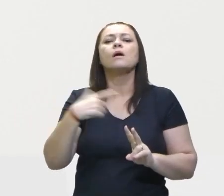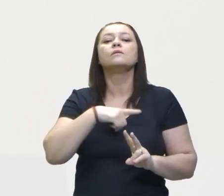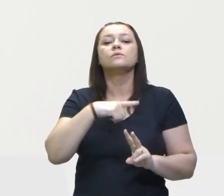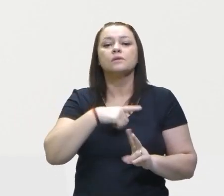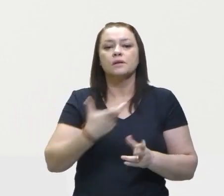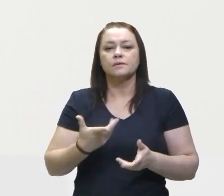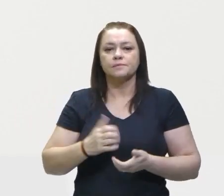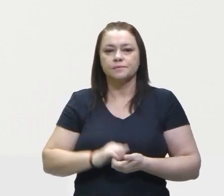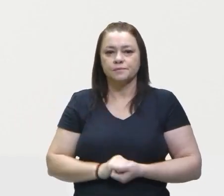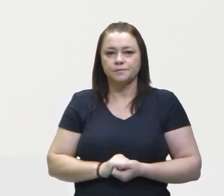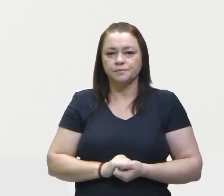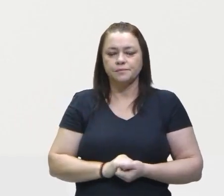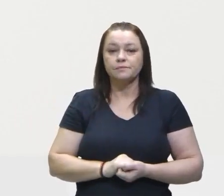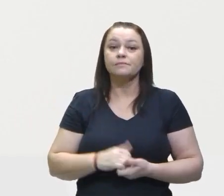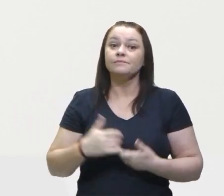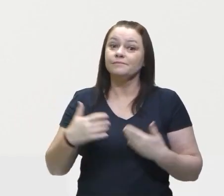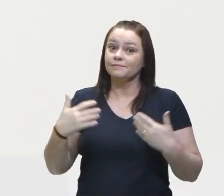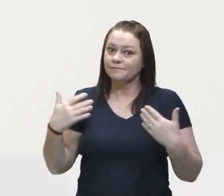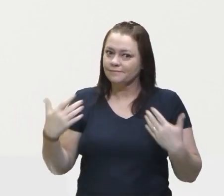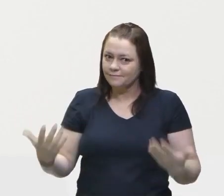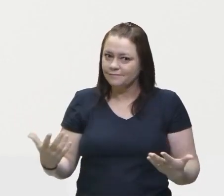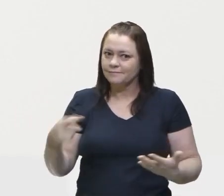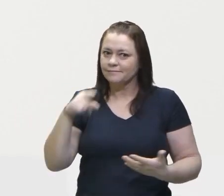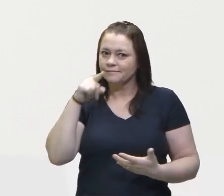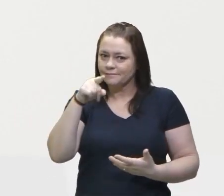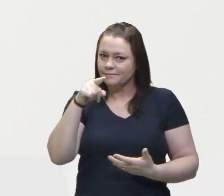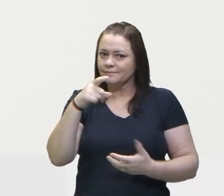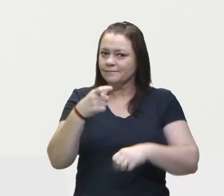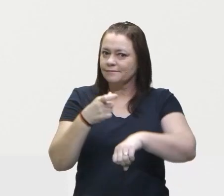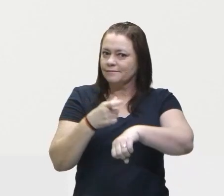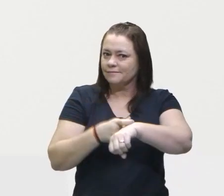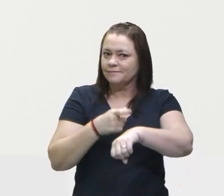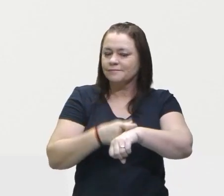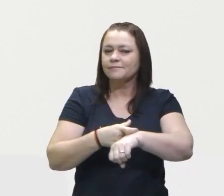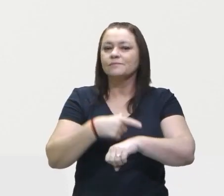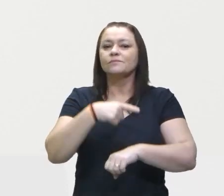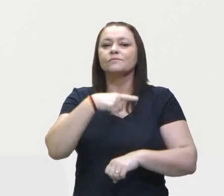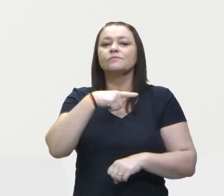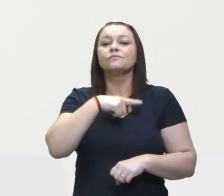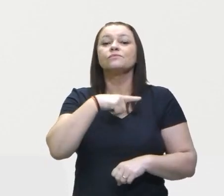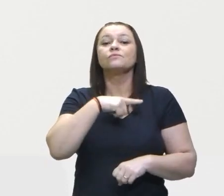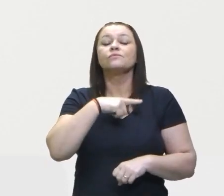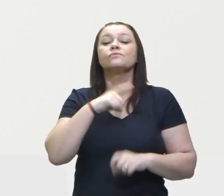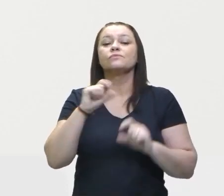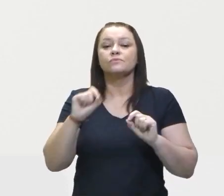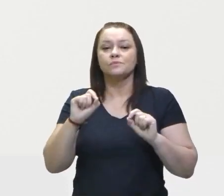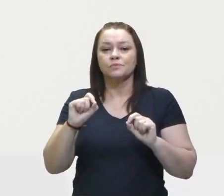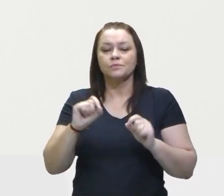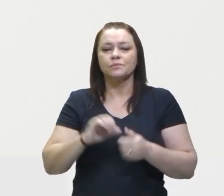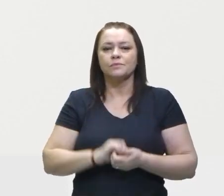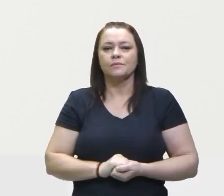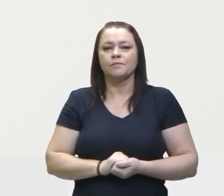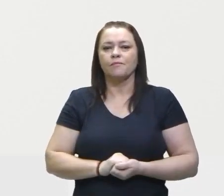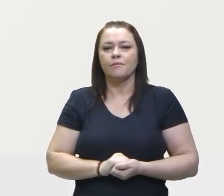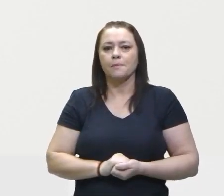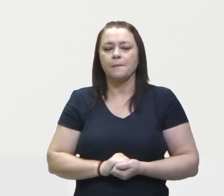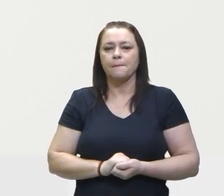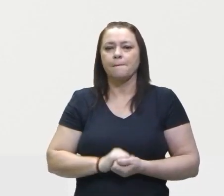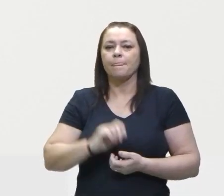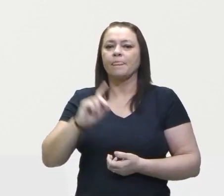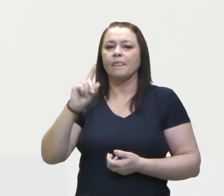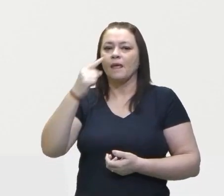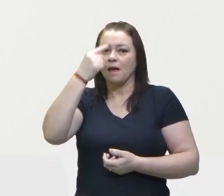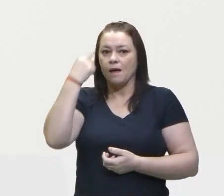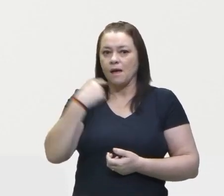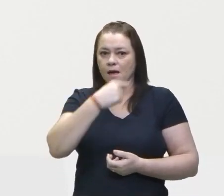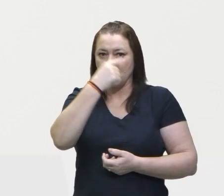Né? Então, vamos lá. Nesse relógio, nós temos só, vamos marcar a hora e minutos, tá